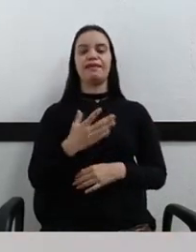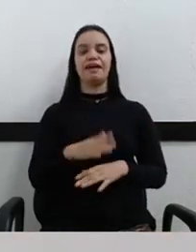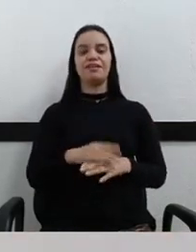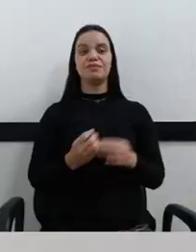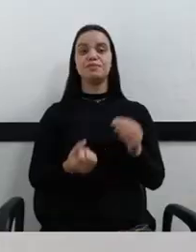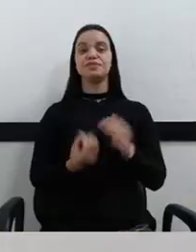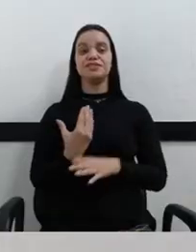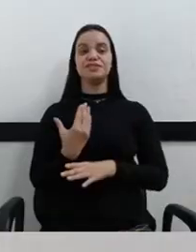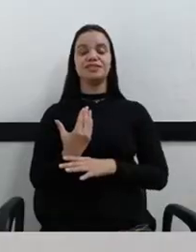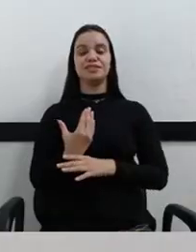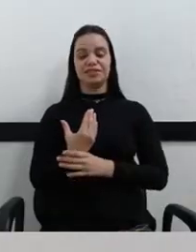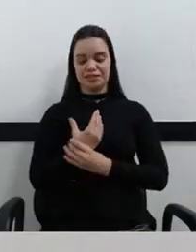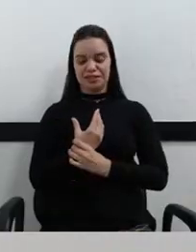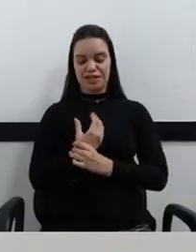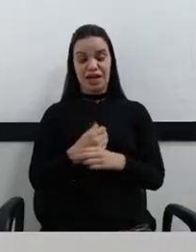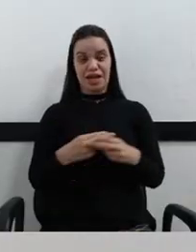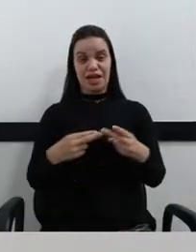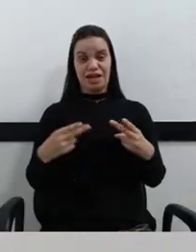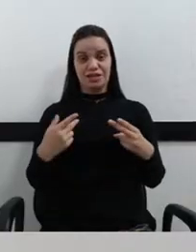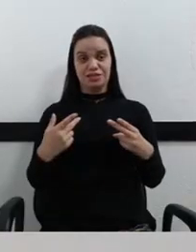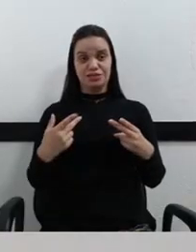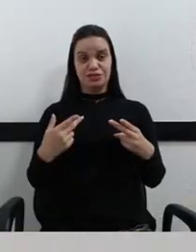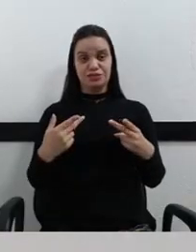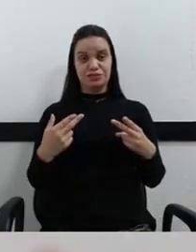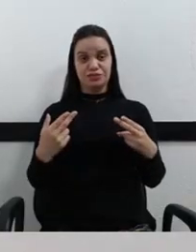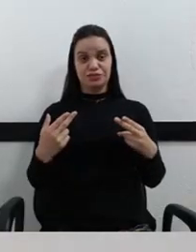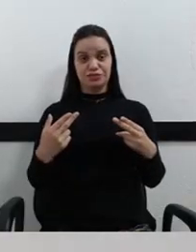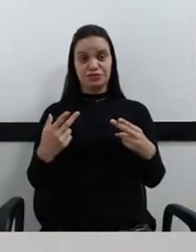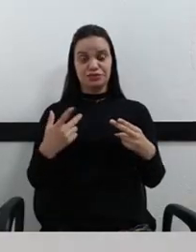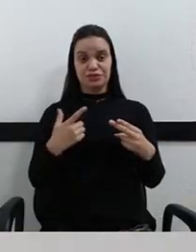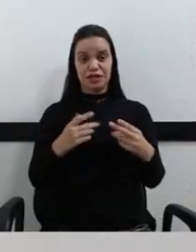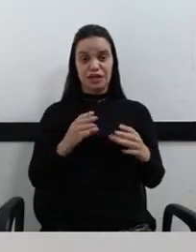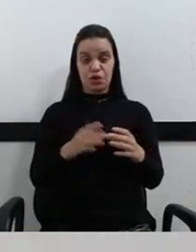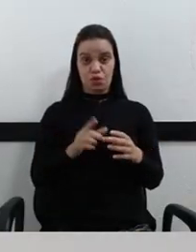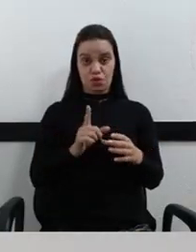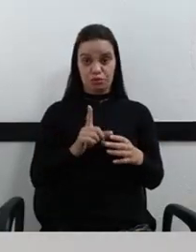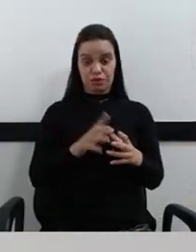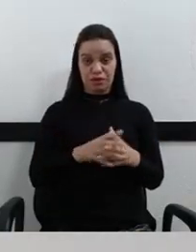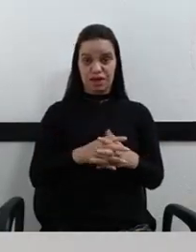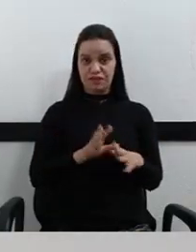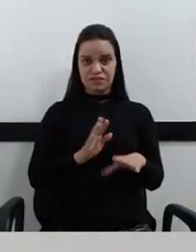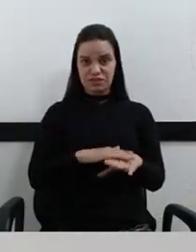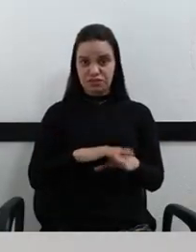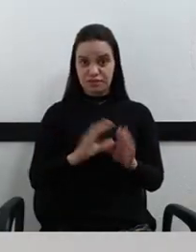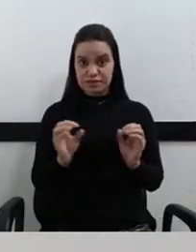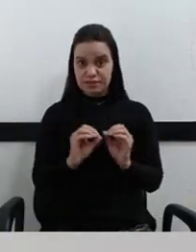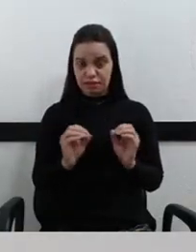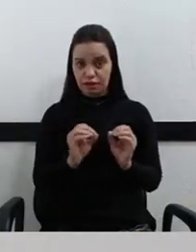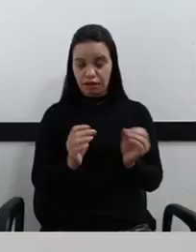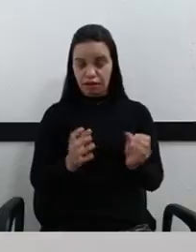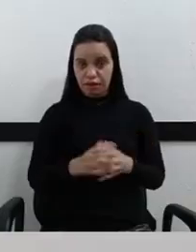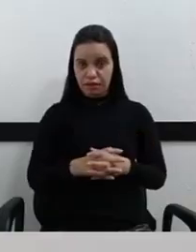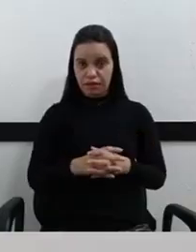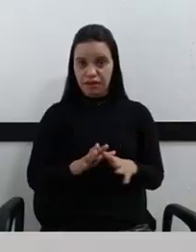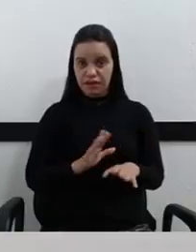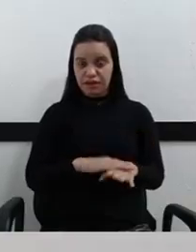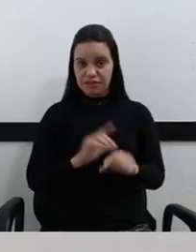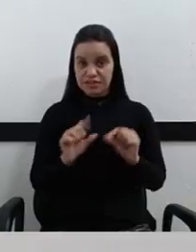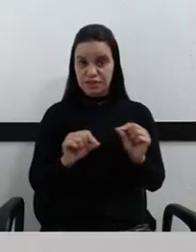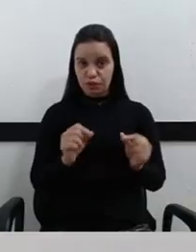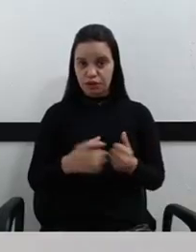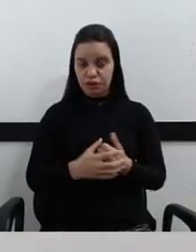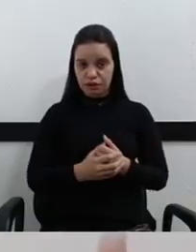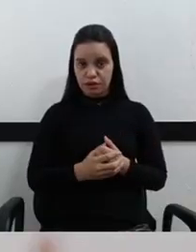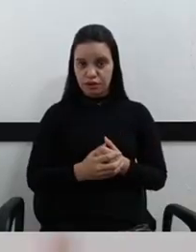aqui, essa semana fomos pressionados, se você está abrindo o grupo, está lá. Mas vocês não fazem nada. O que, de certa maneira, é uma puta numa injustiça,